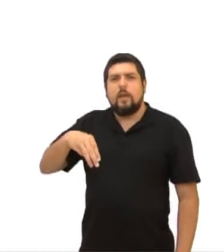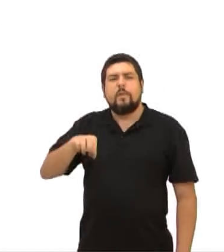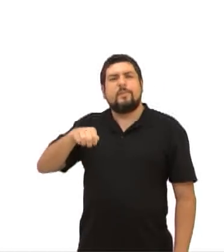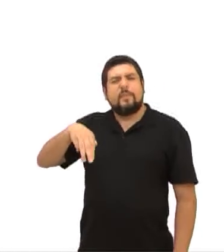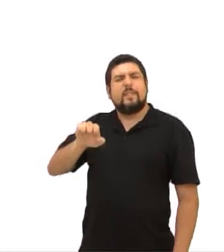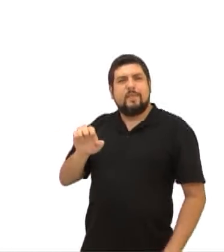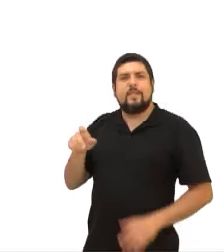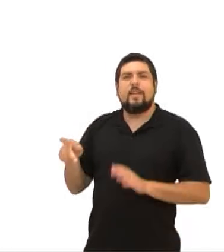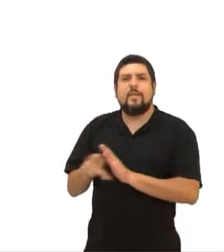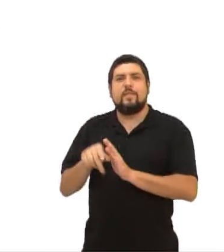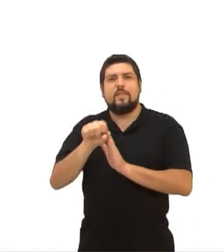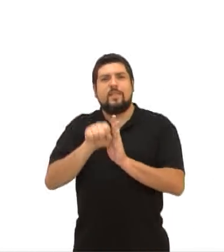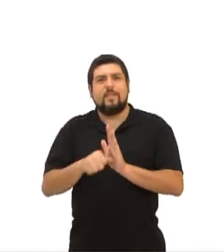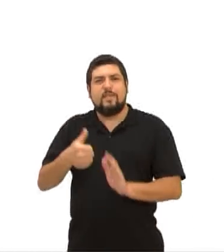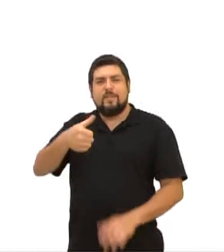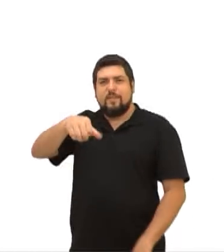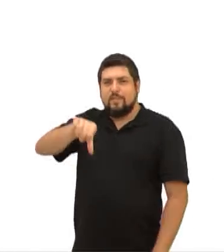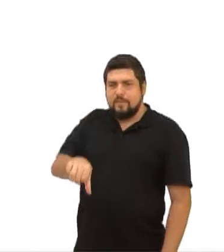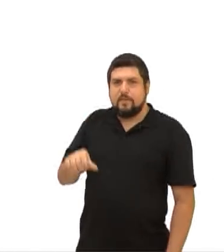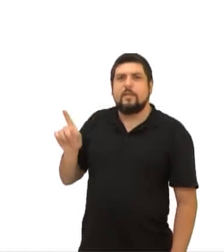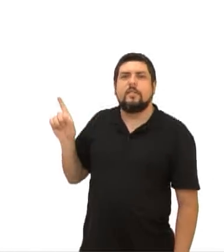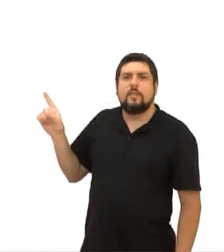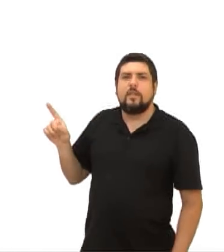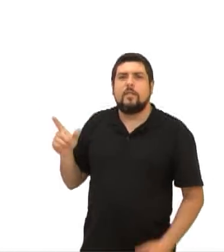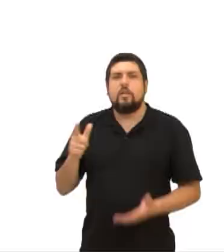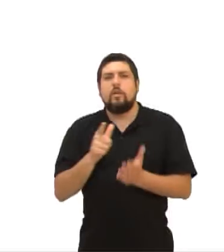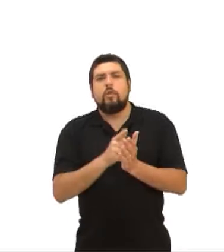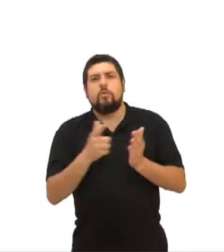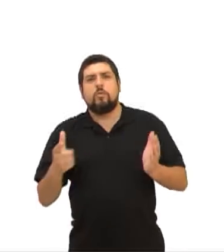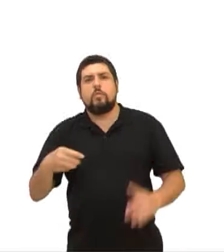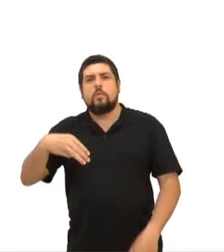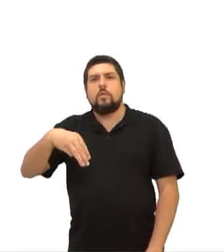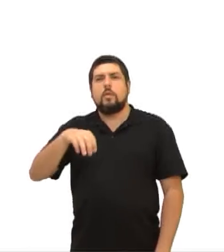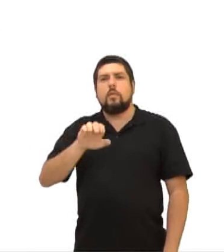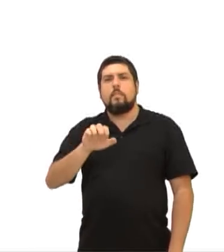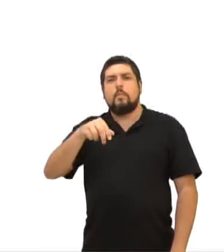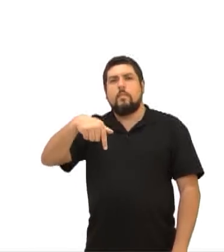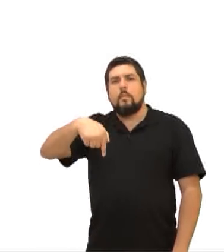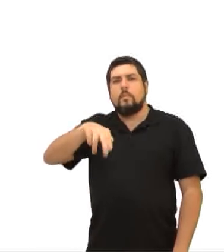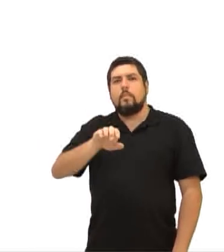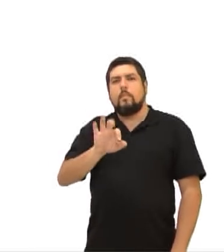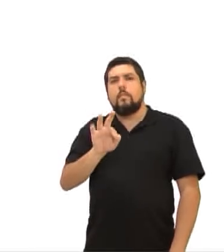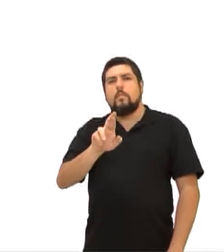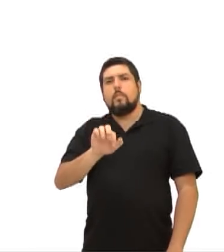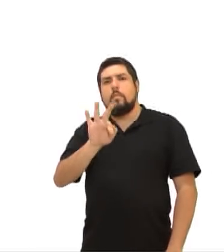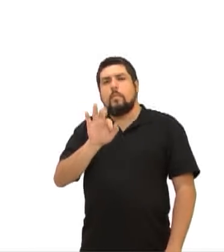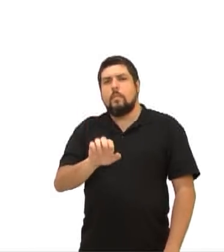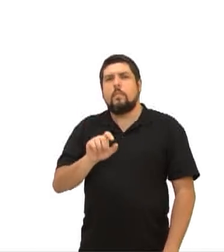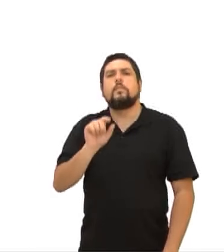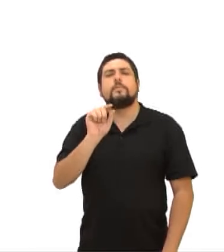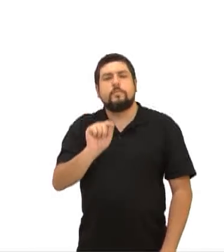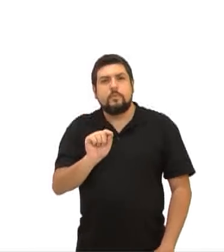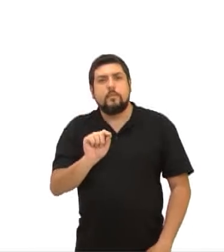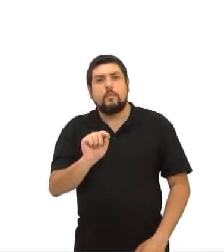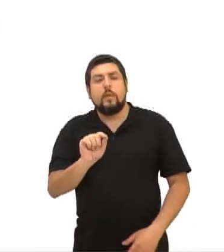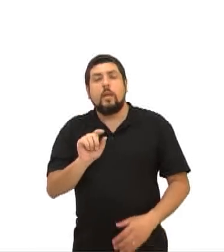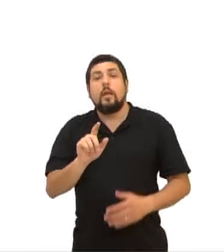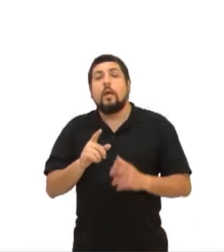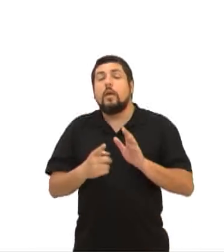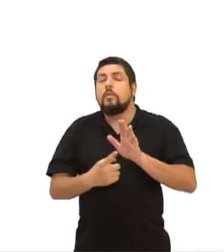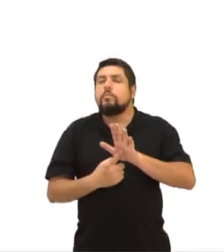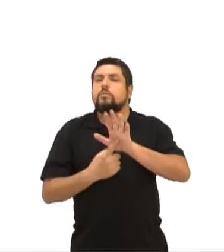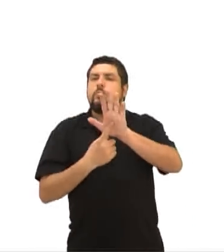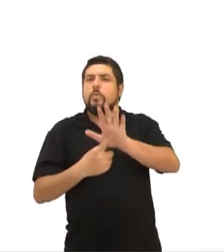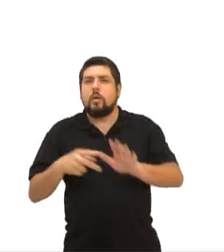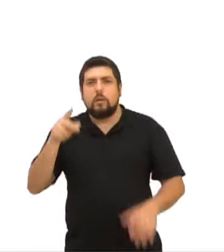de 1878, do jornal Mequetrefe, em que traz para a gente, né, de uma forma caricata,